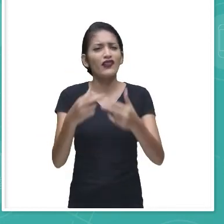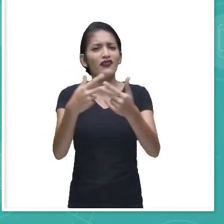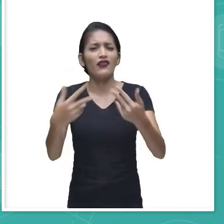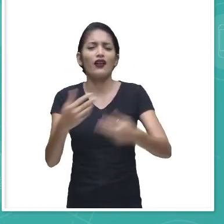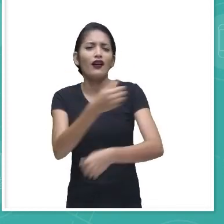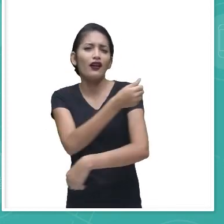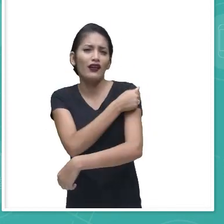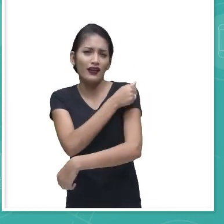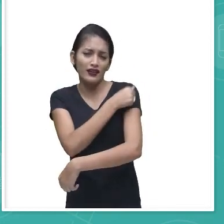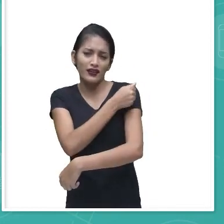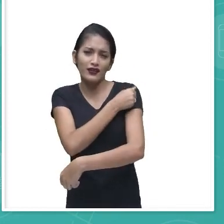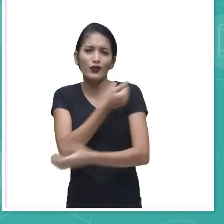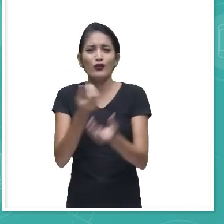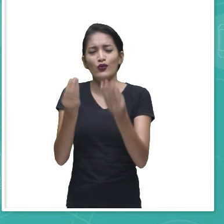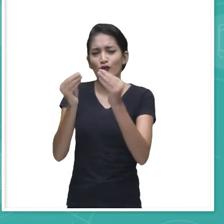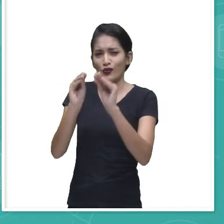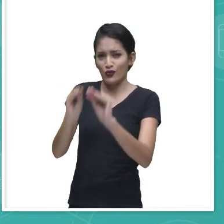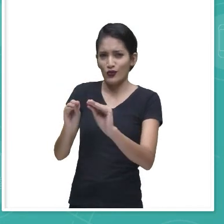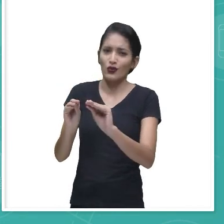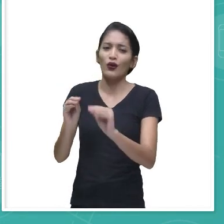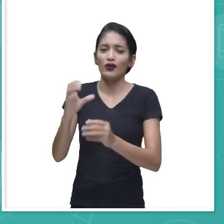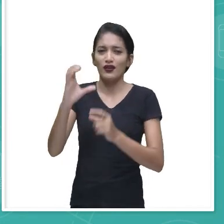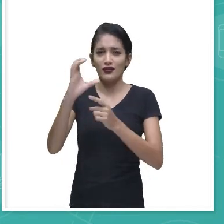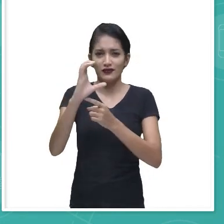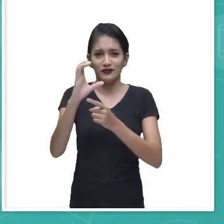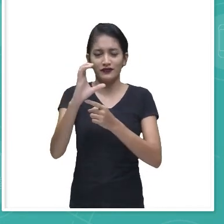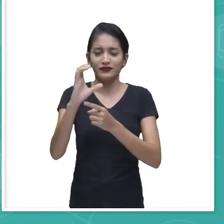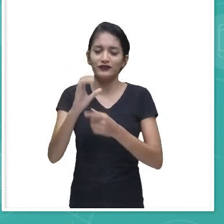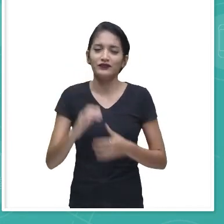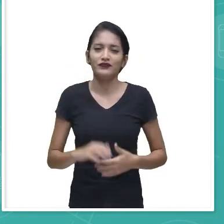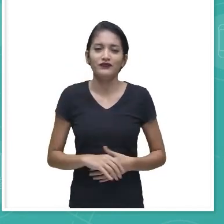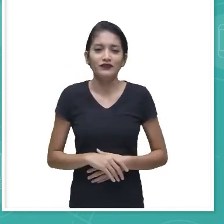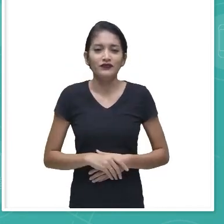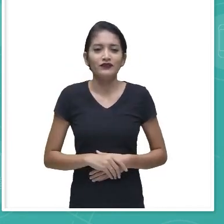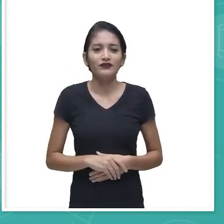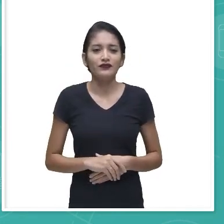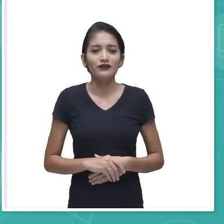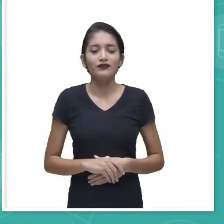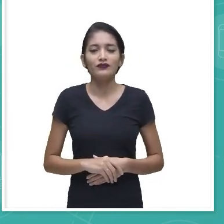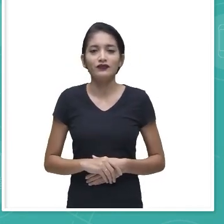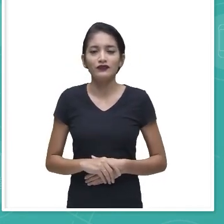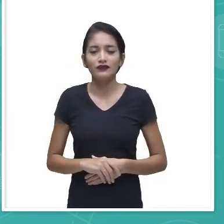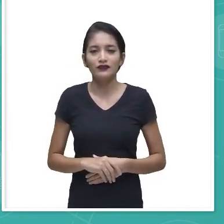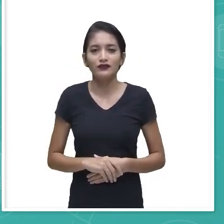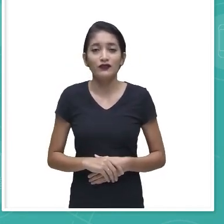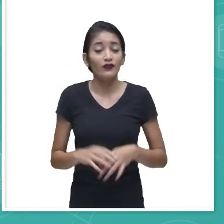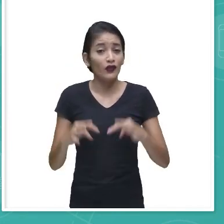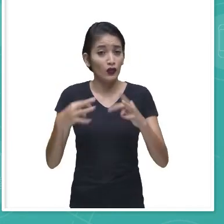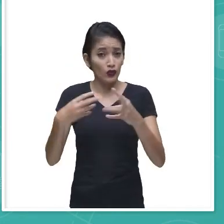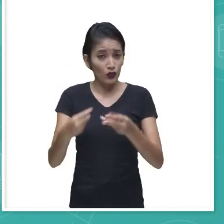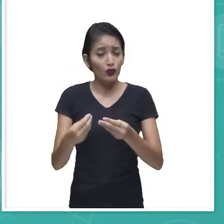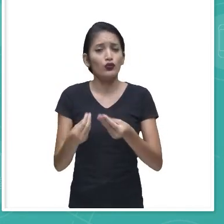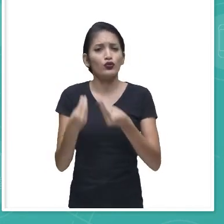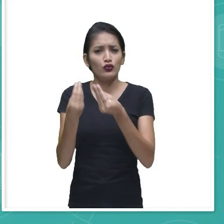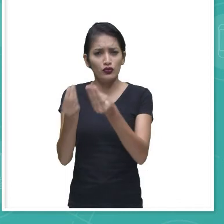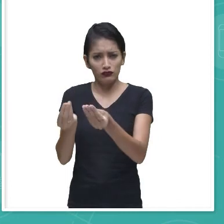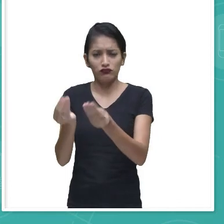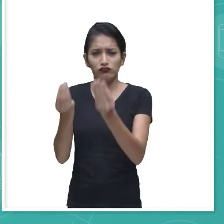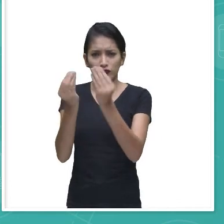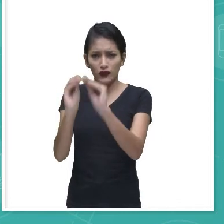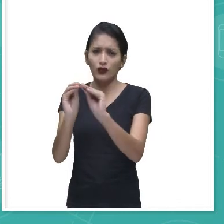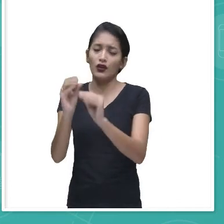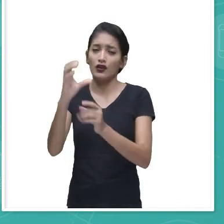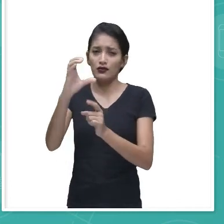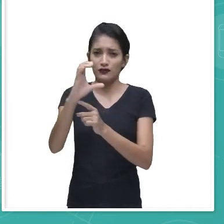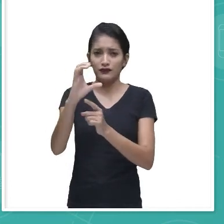Pâmela, a Débora, a Ana Carolina, Josiel, né? Todos marcaram letra C de casa,